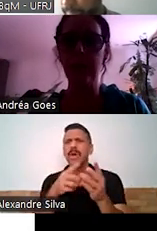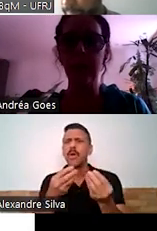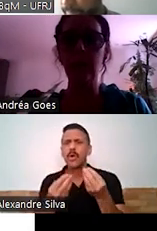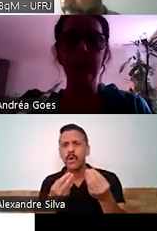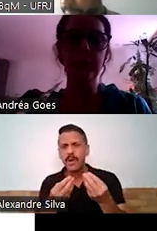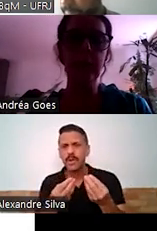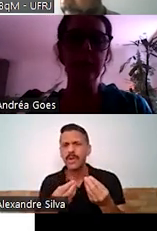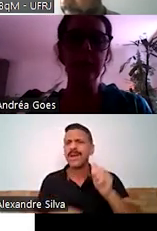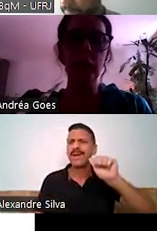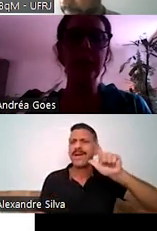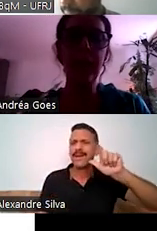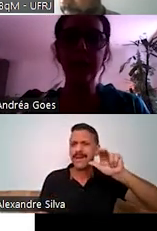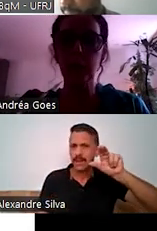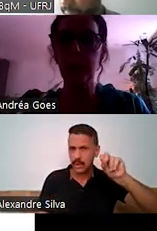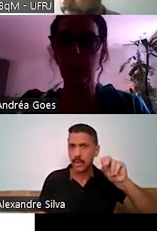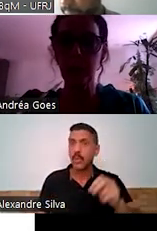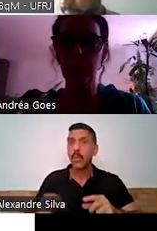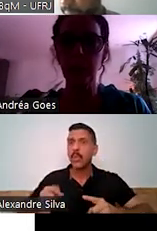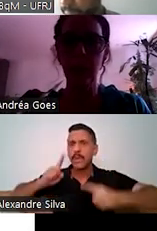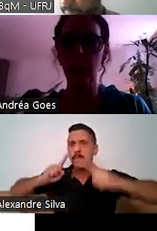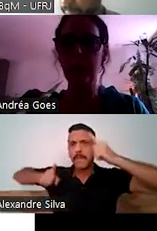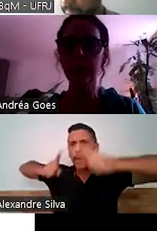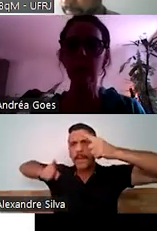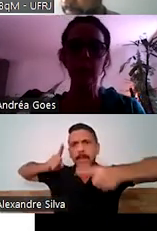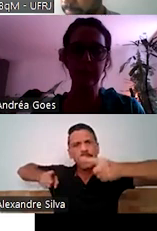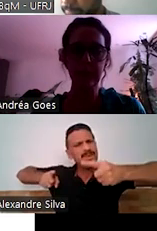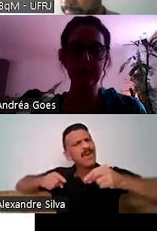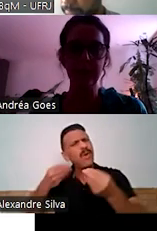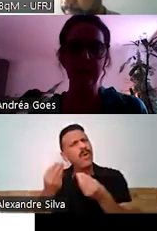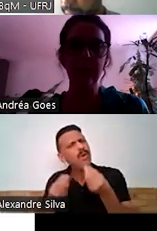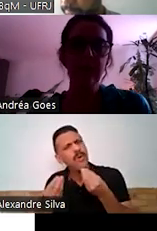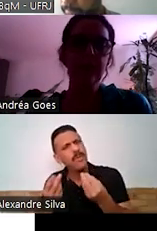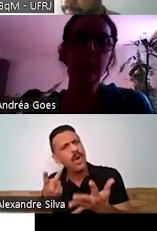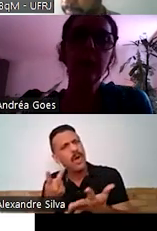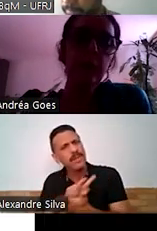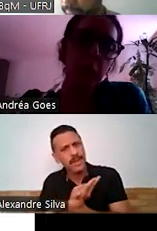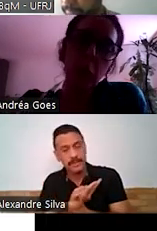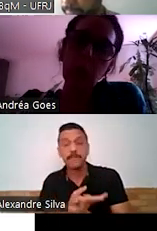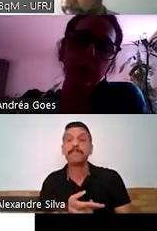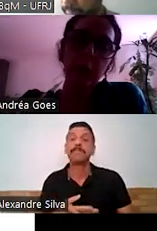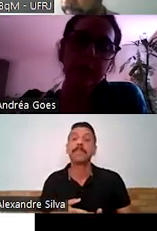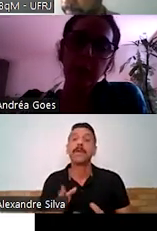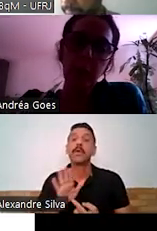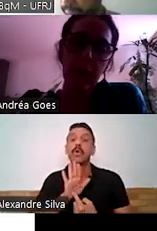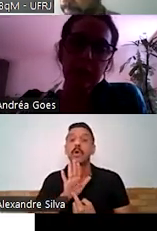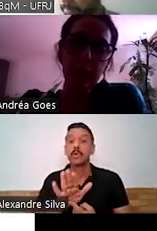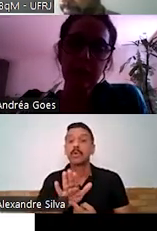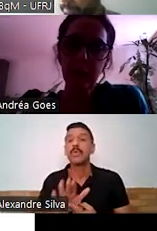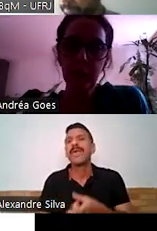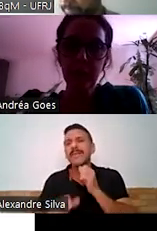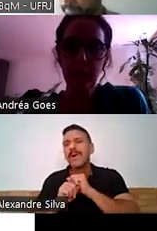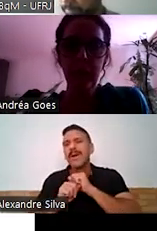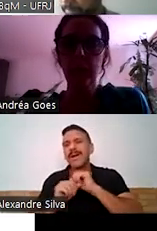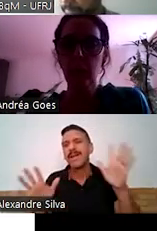um alelo, né, dominar sobre o outro? Como é que isso acontece? Então, eu coloco aqui o exemplo clássico